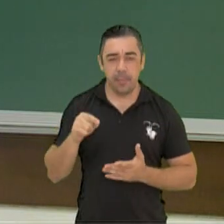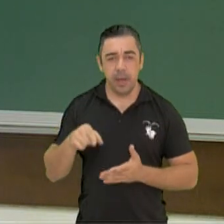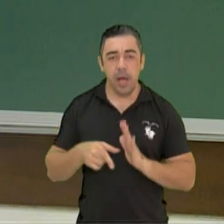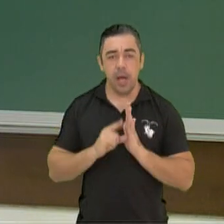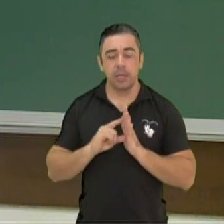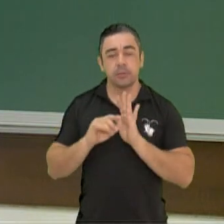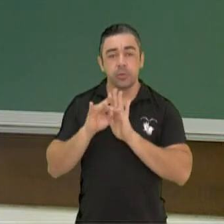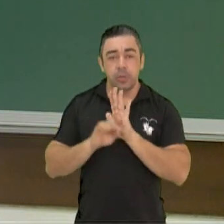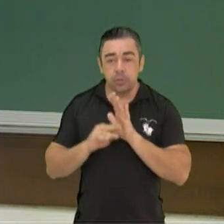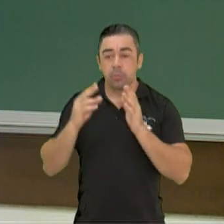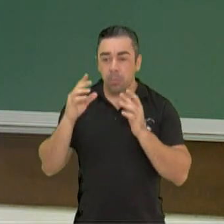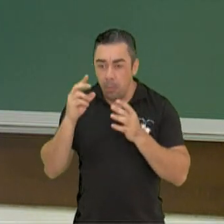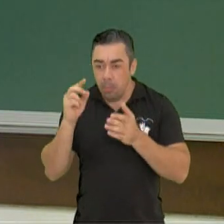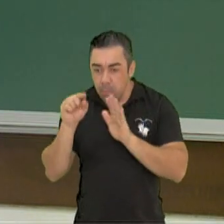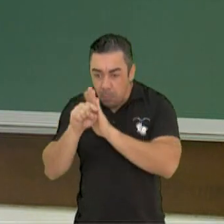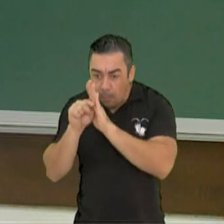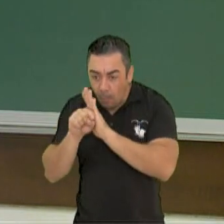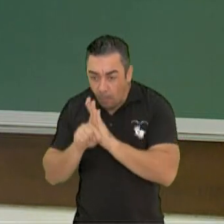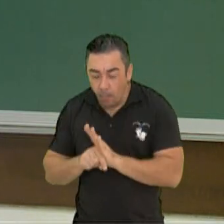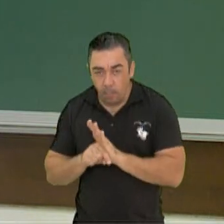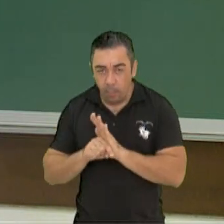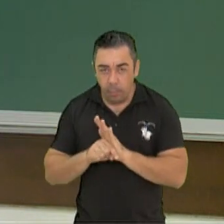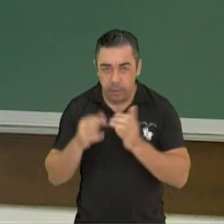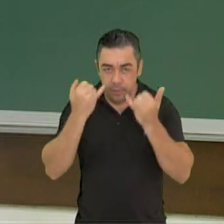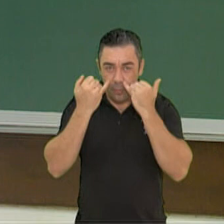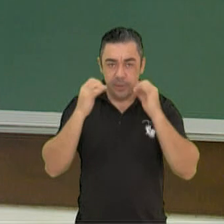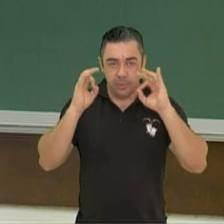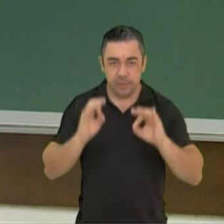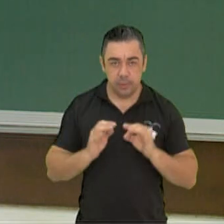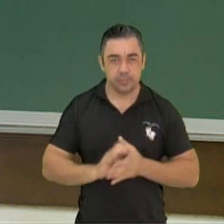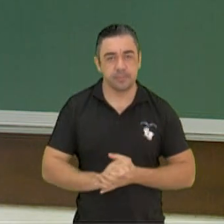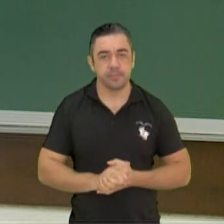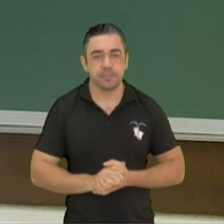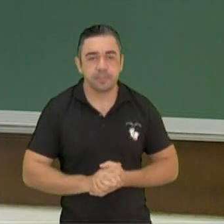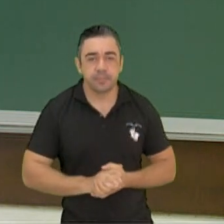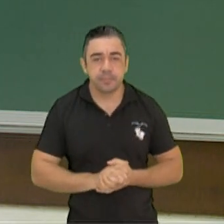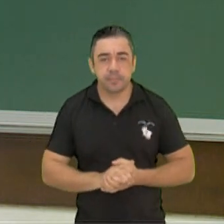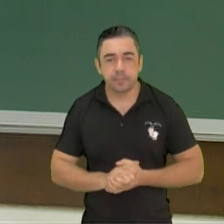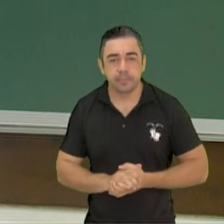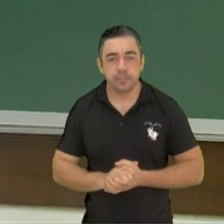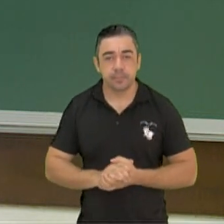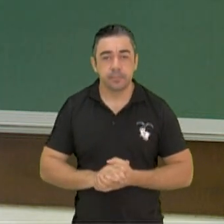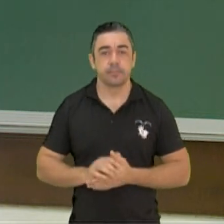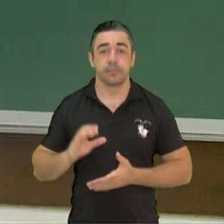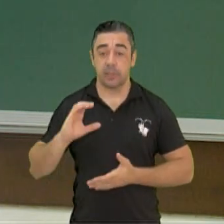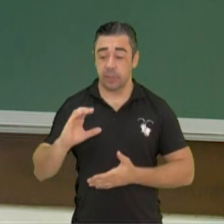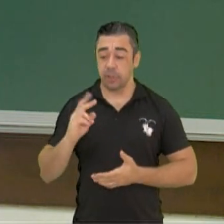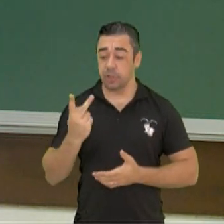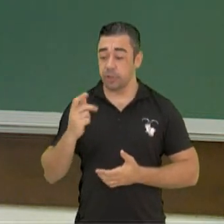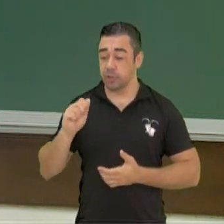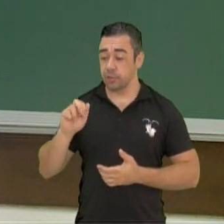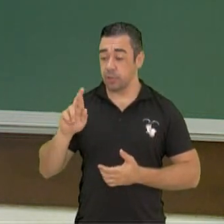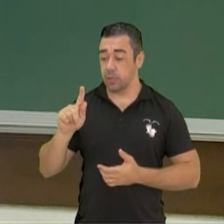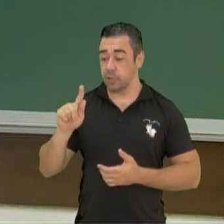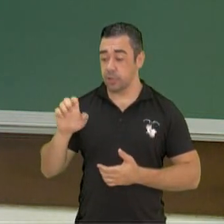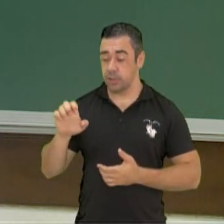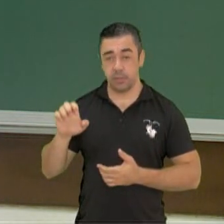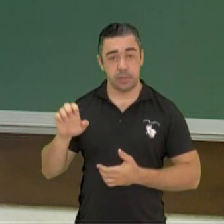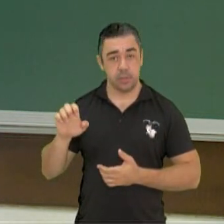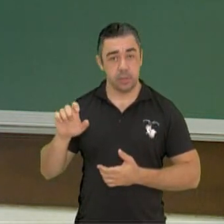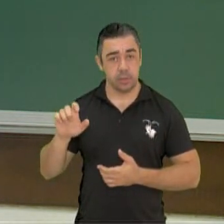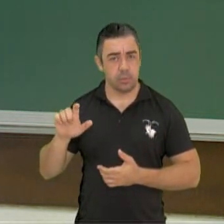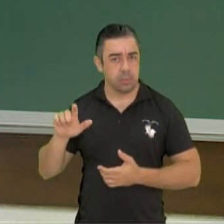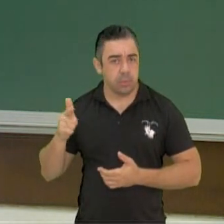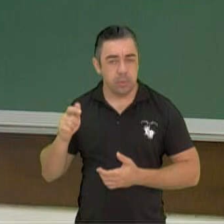saber toda a situação, problema ali. Perfeito? Muito bem. A charge, agora vamos para uma outra